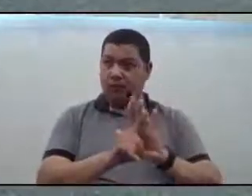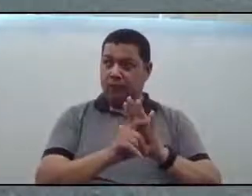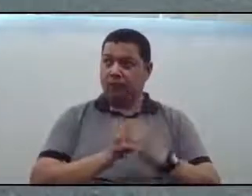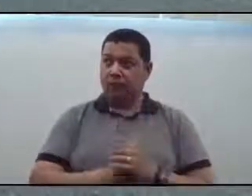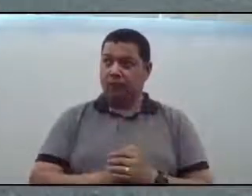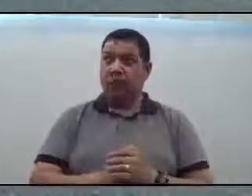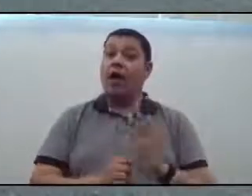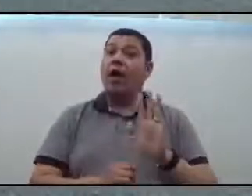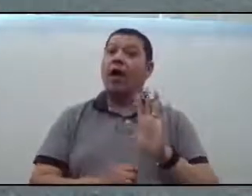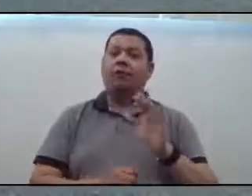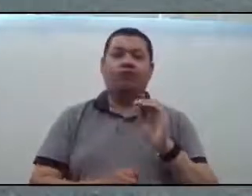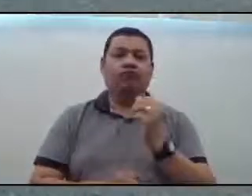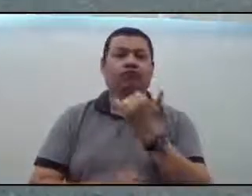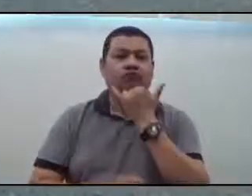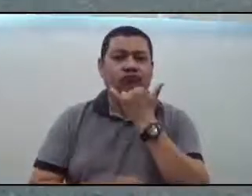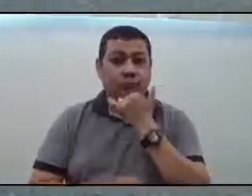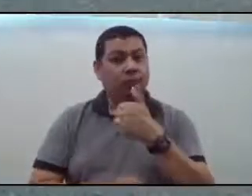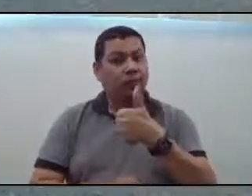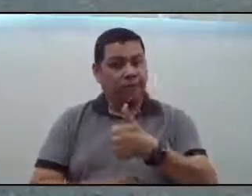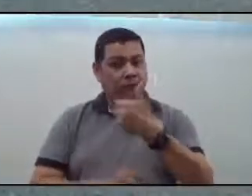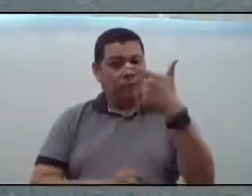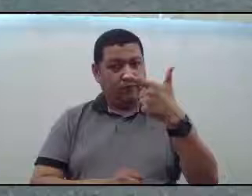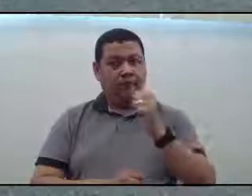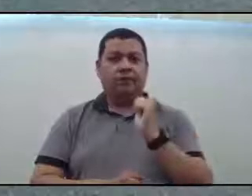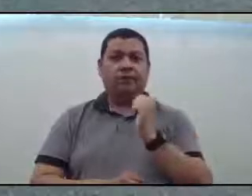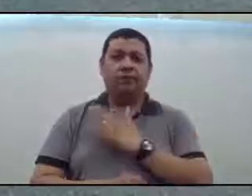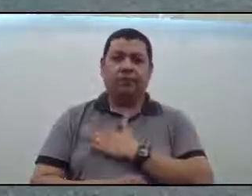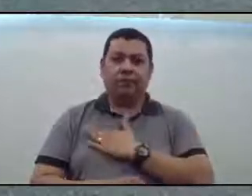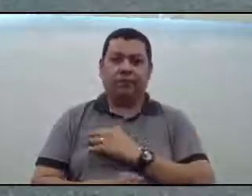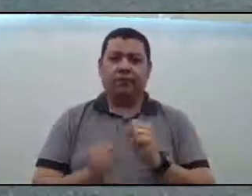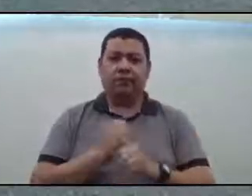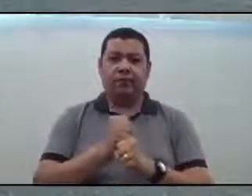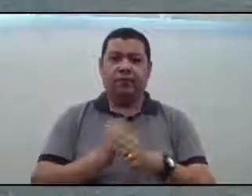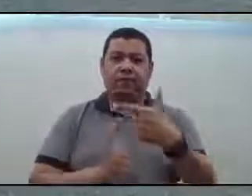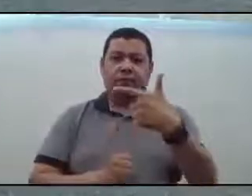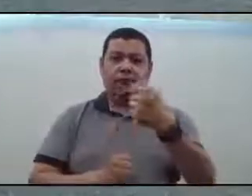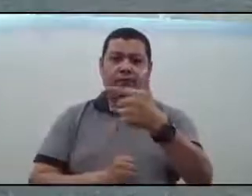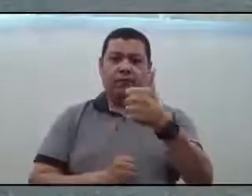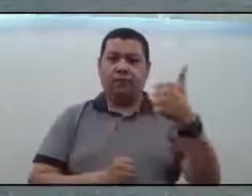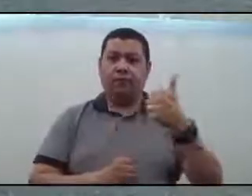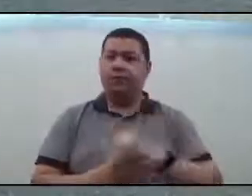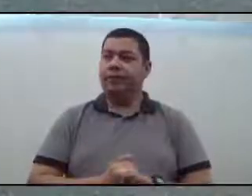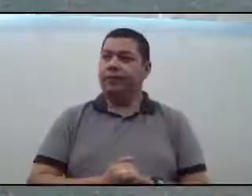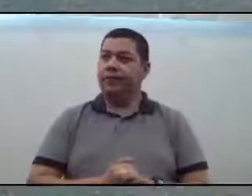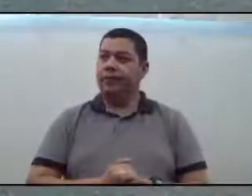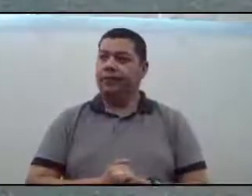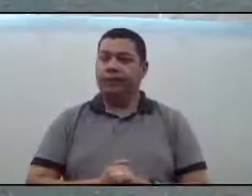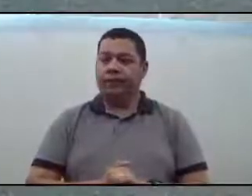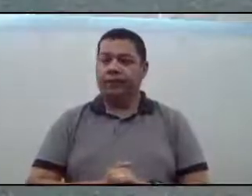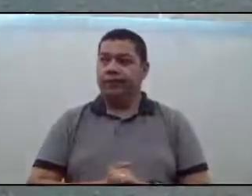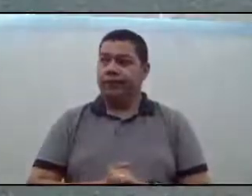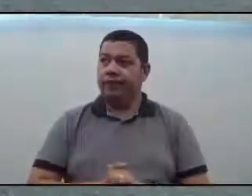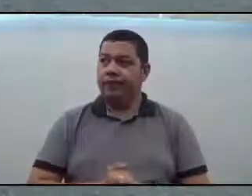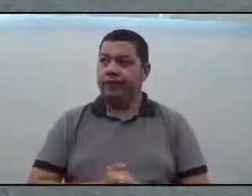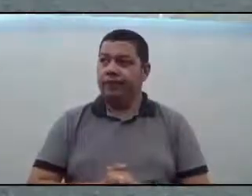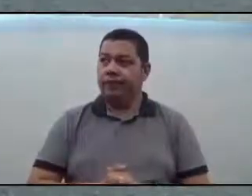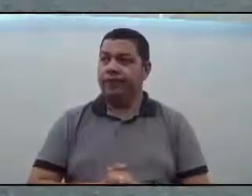no dia 12 de agosto de 2021, votamos nessa casa de lei a moção de apelo